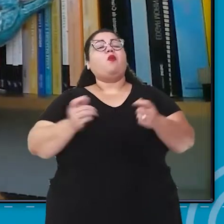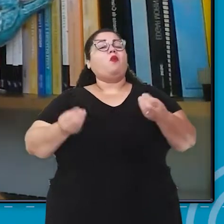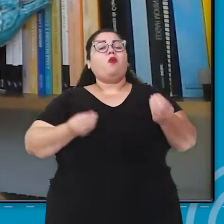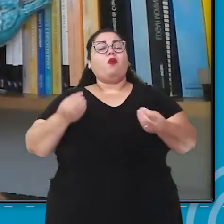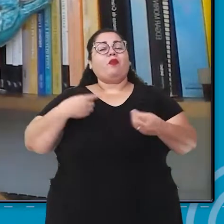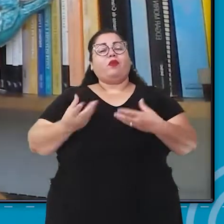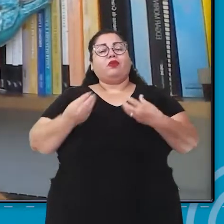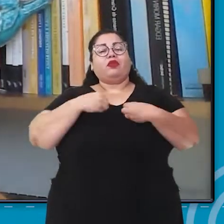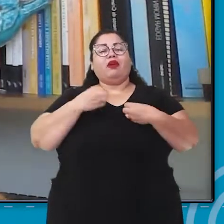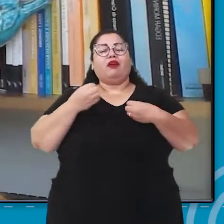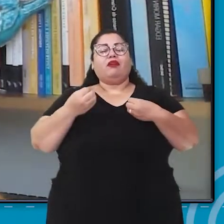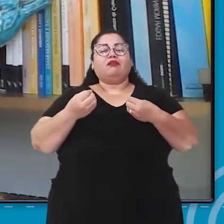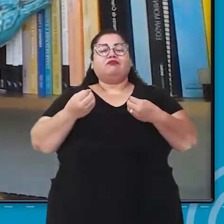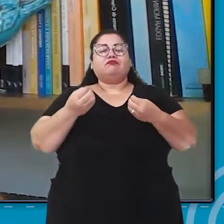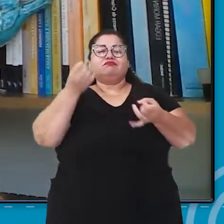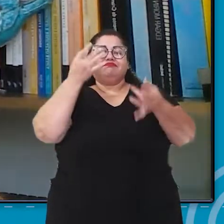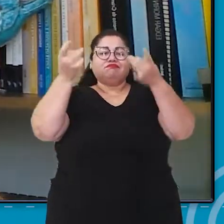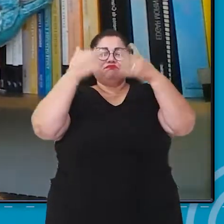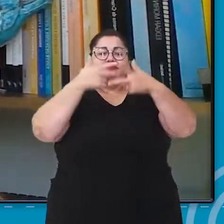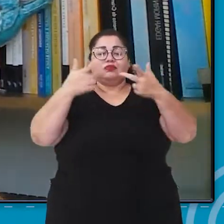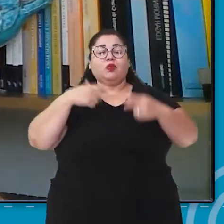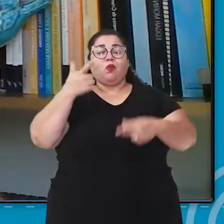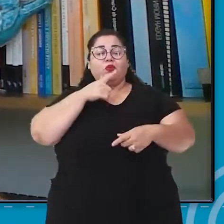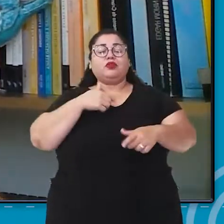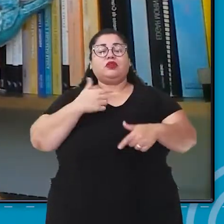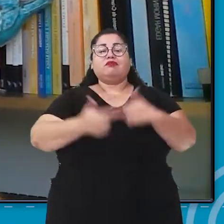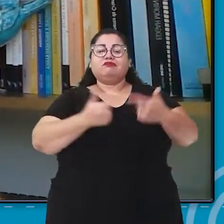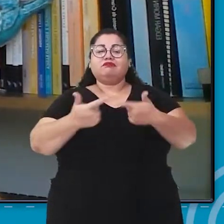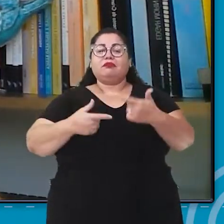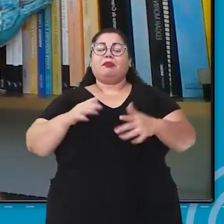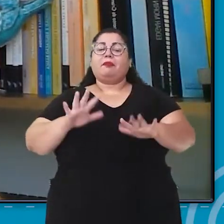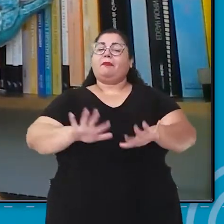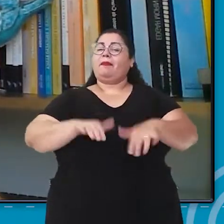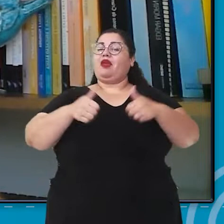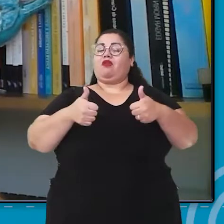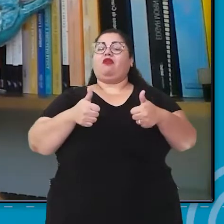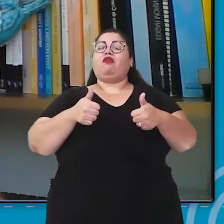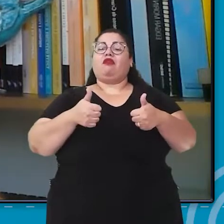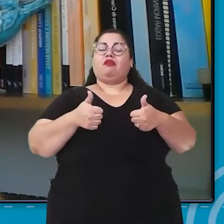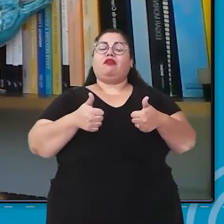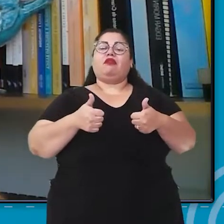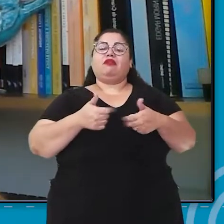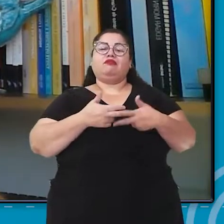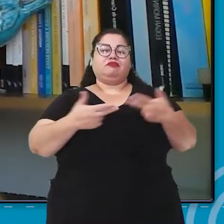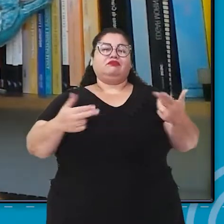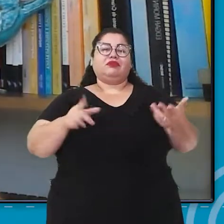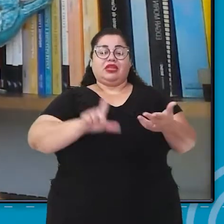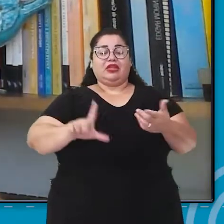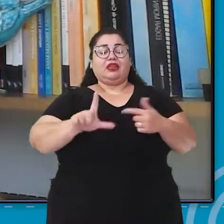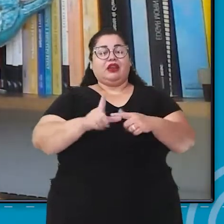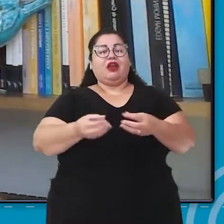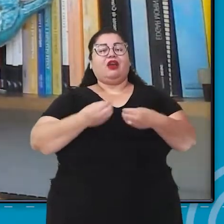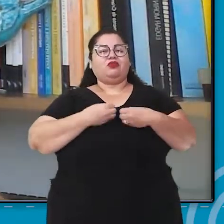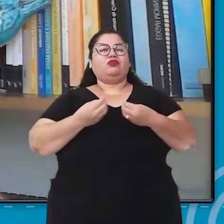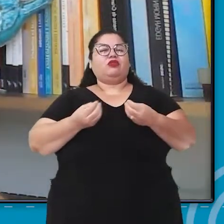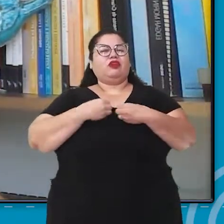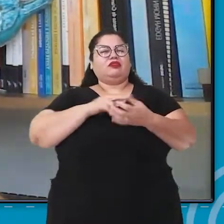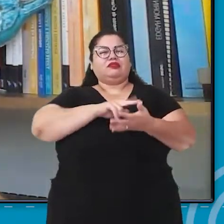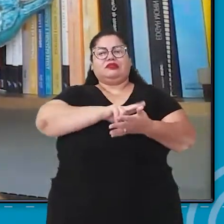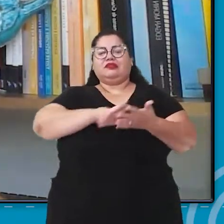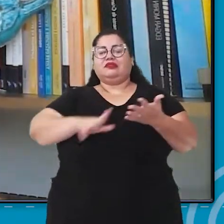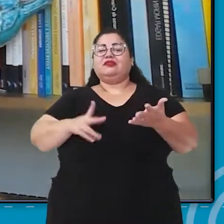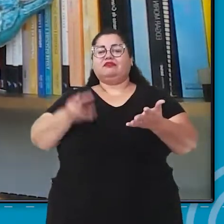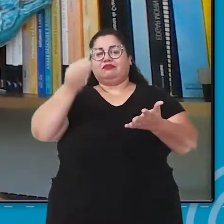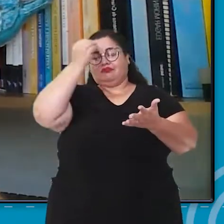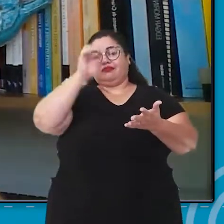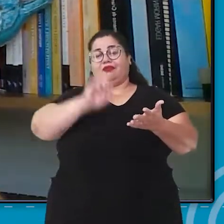pode se nutrir para essas adversidades. E o texto literário, ele é muito potente para ampliar nosso repertório. Eu